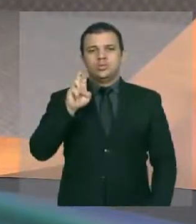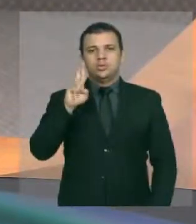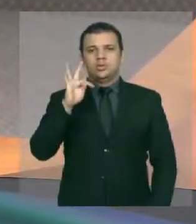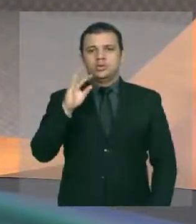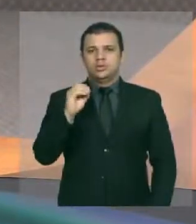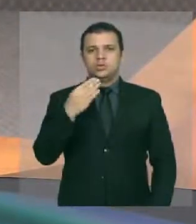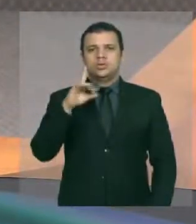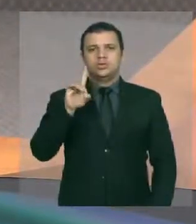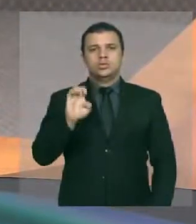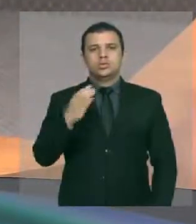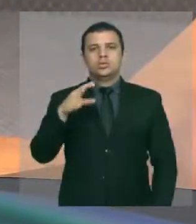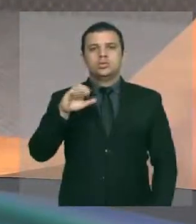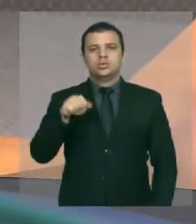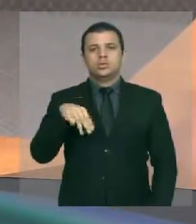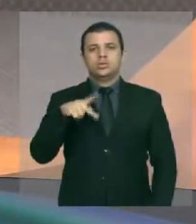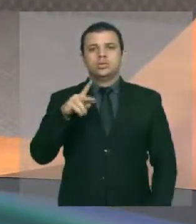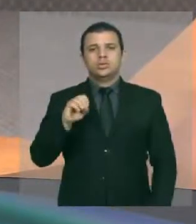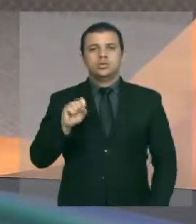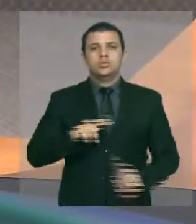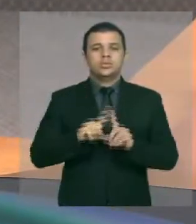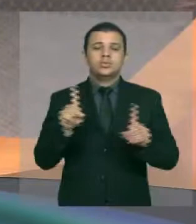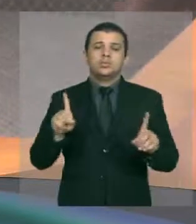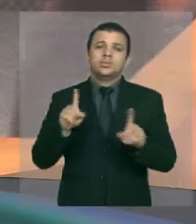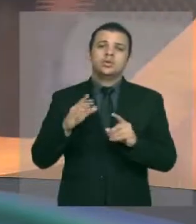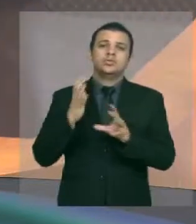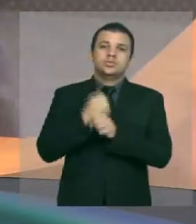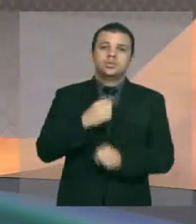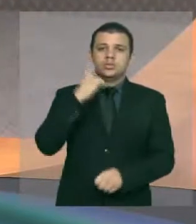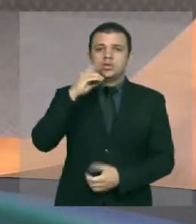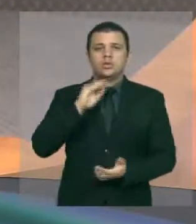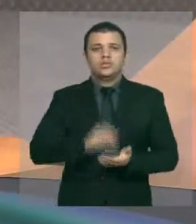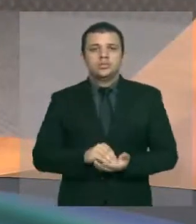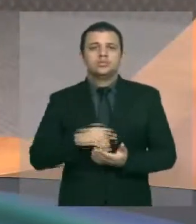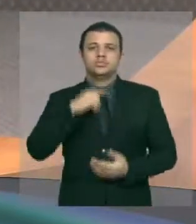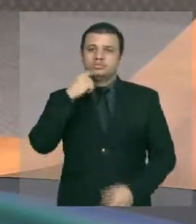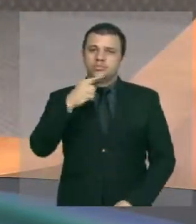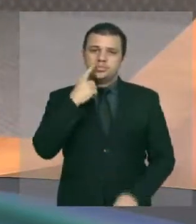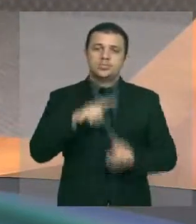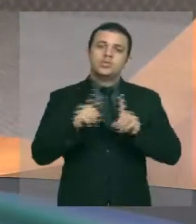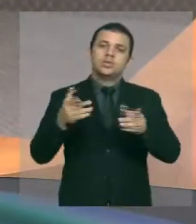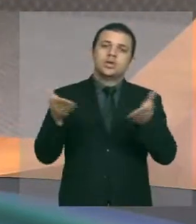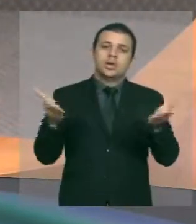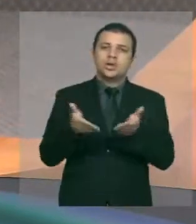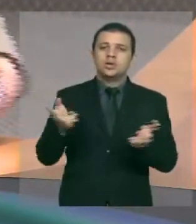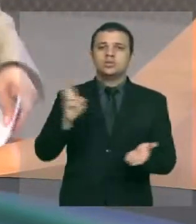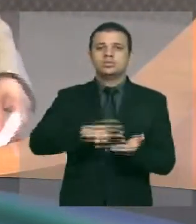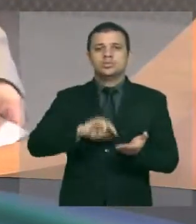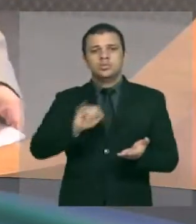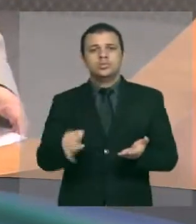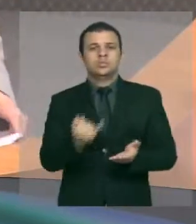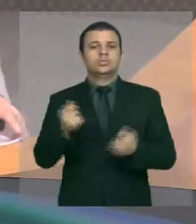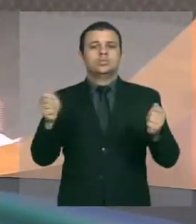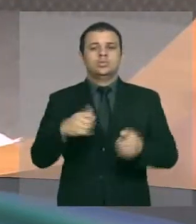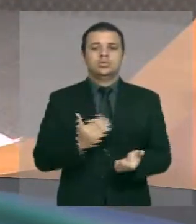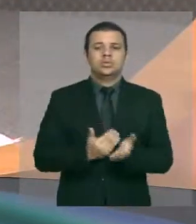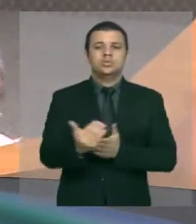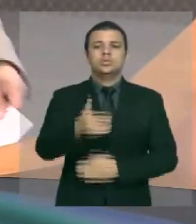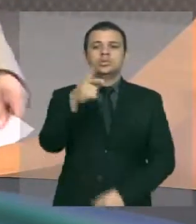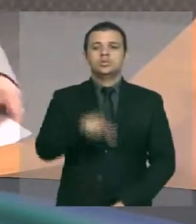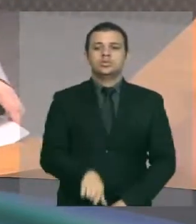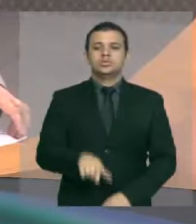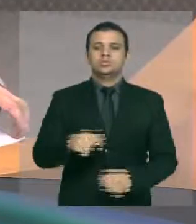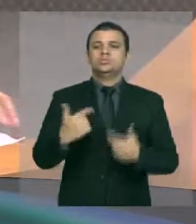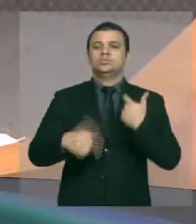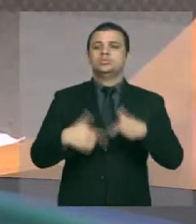mas aproveito amanhã de hoje para reiniciar Essas atividades prestando